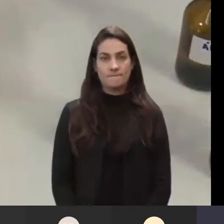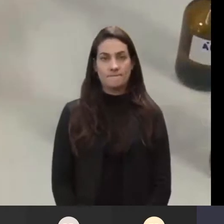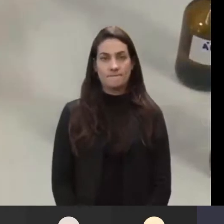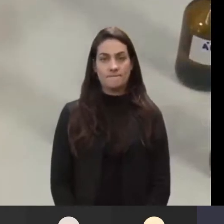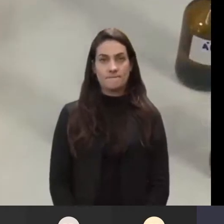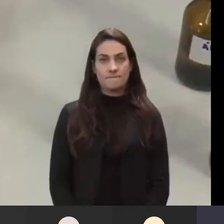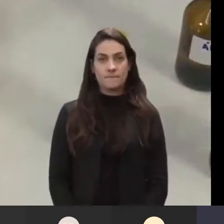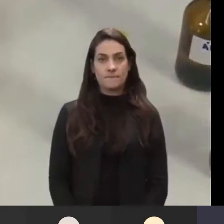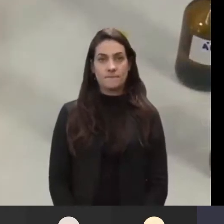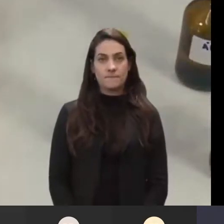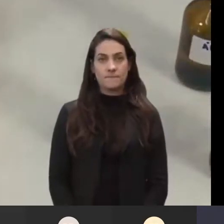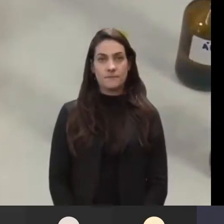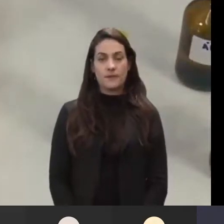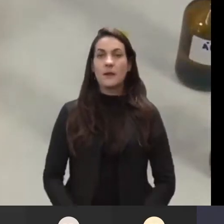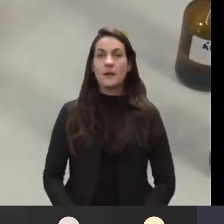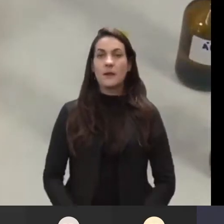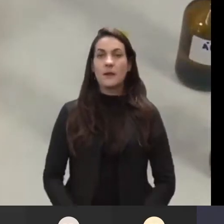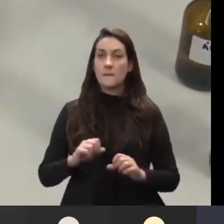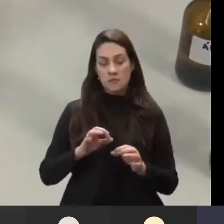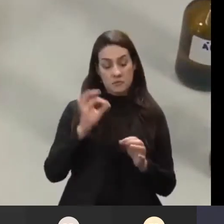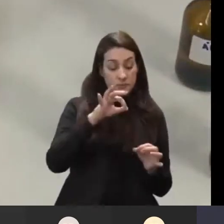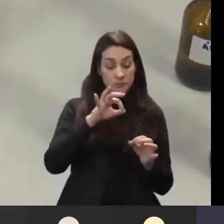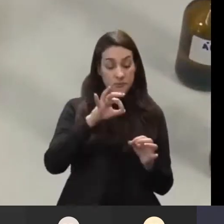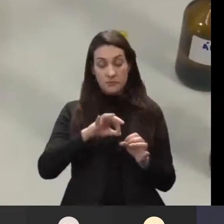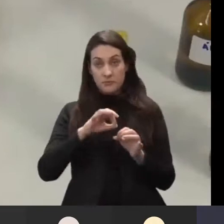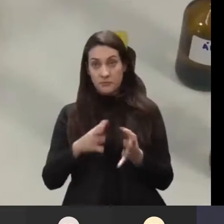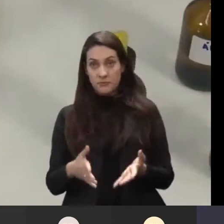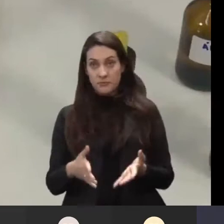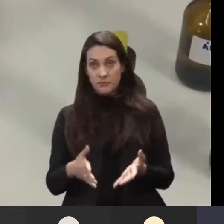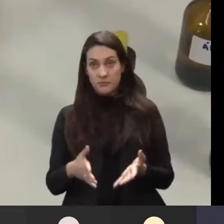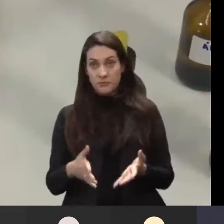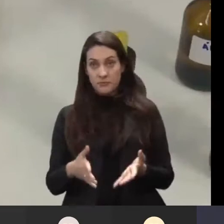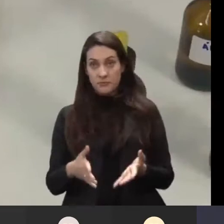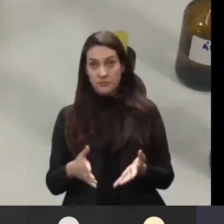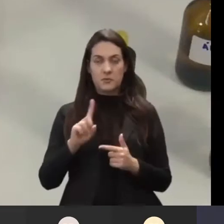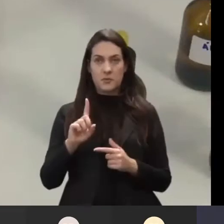E aí pode acontecer dele cair, não tem problema, aí você pega outro.